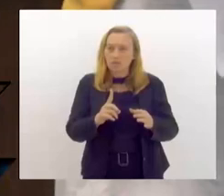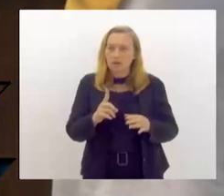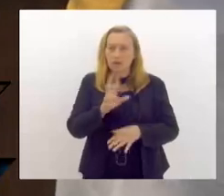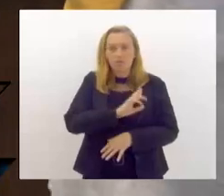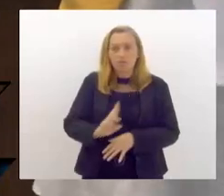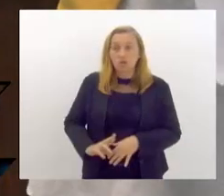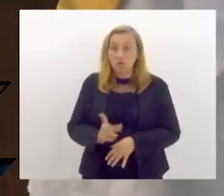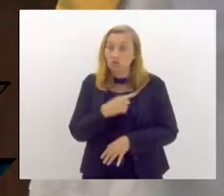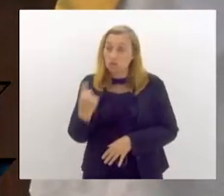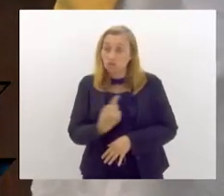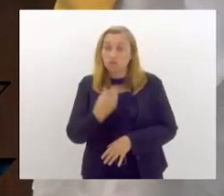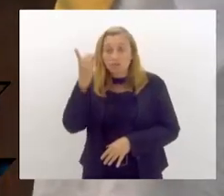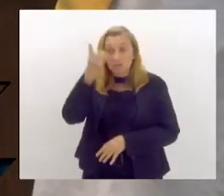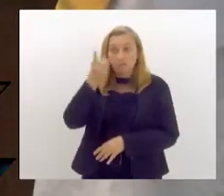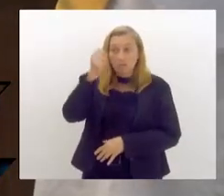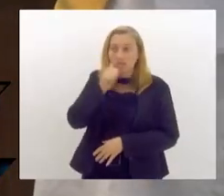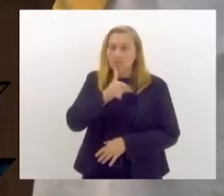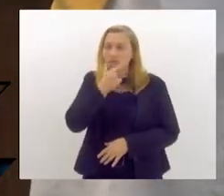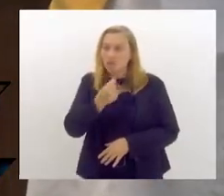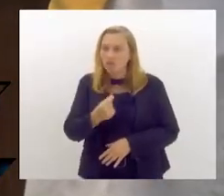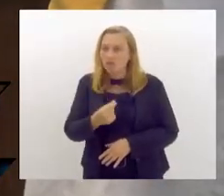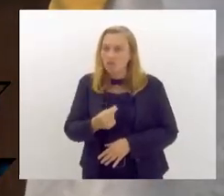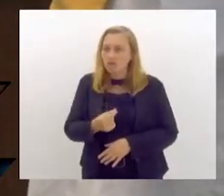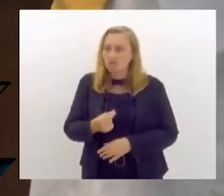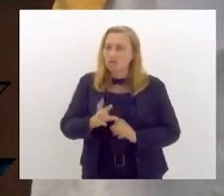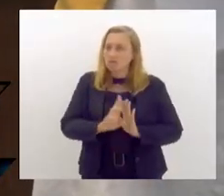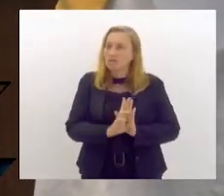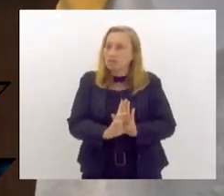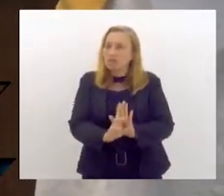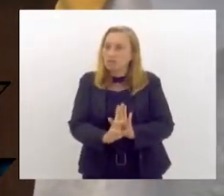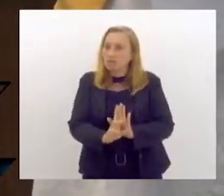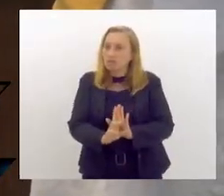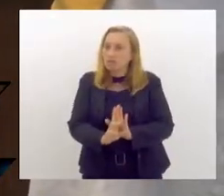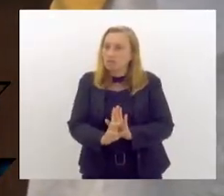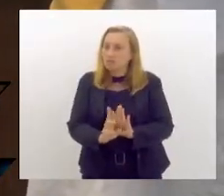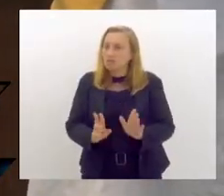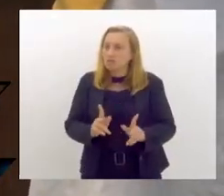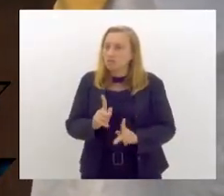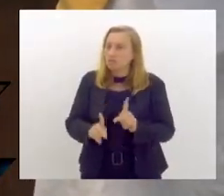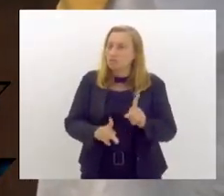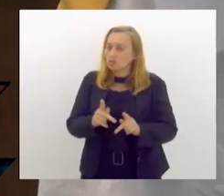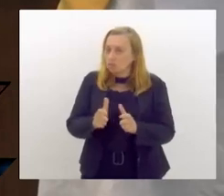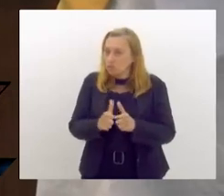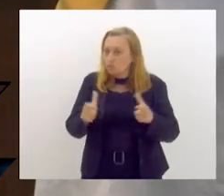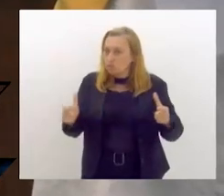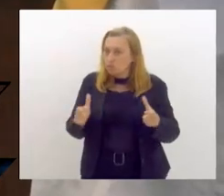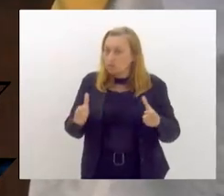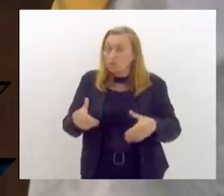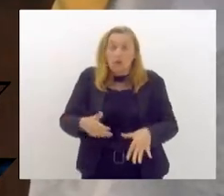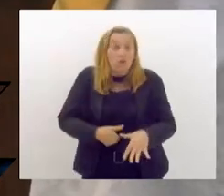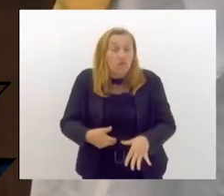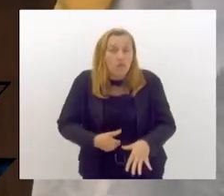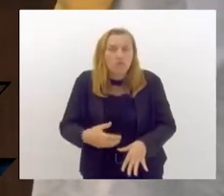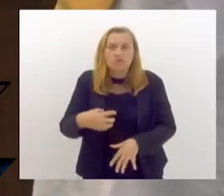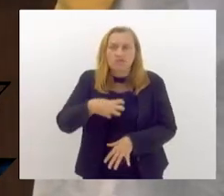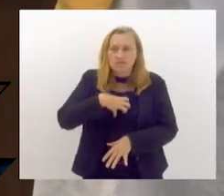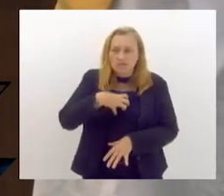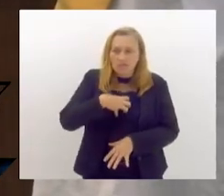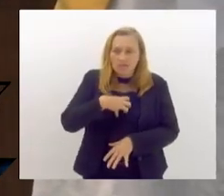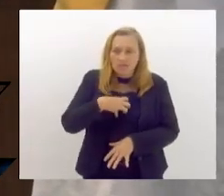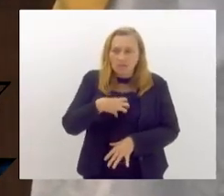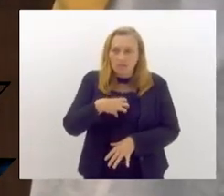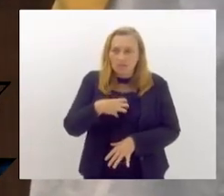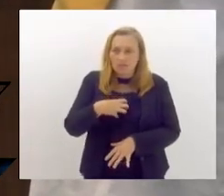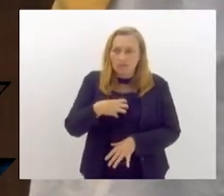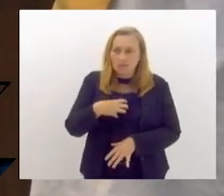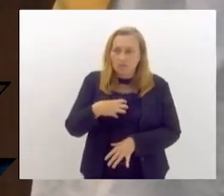nós, deputadas e deputados, que representamos uma população gigantesca que passa fome, que ainda engorda